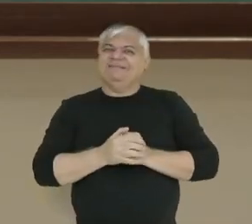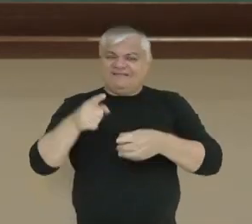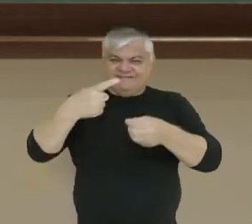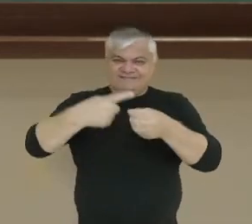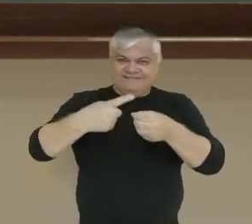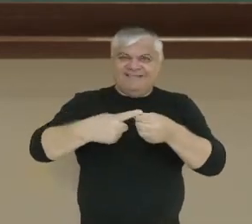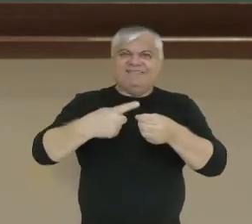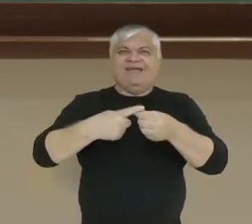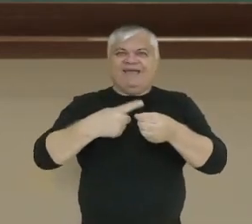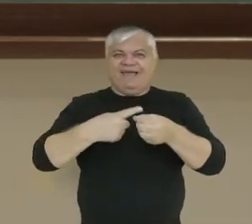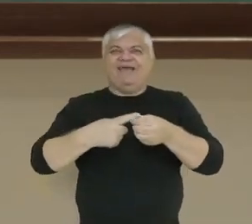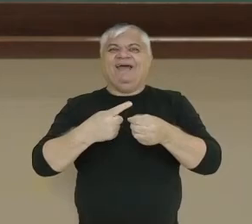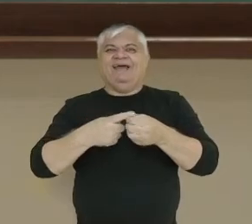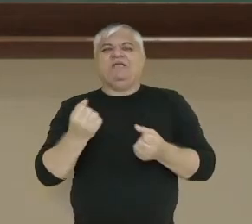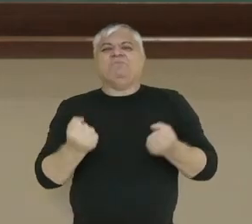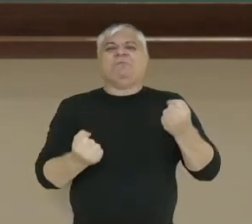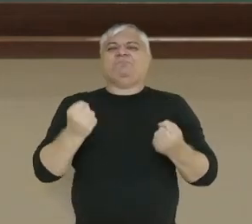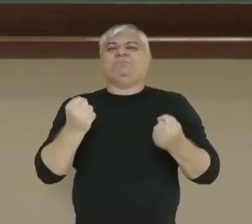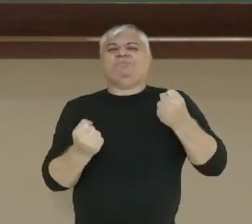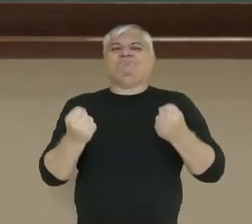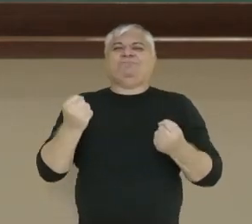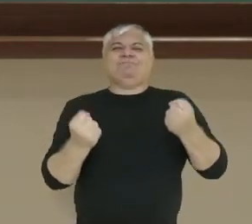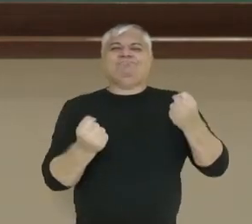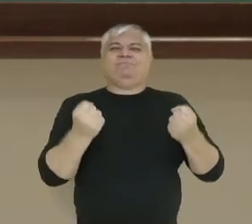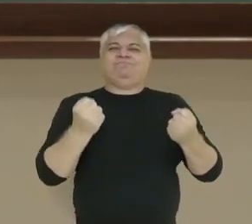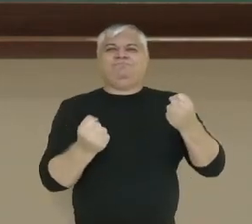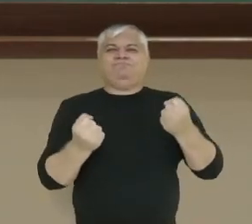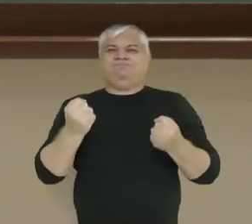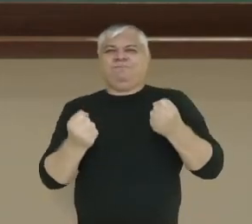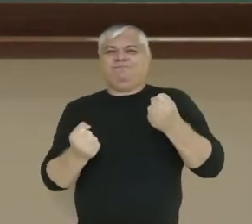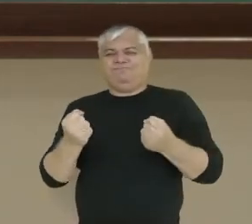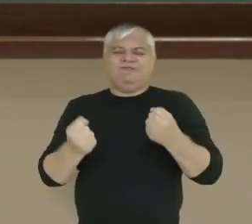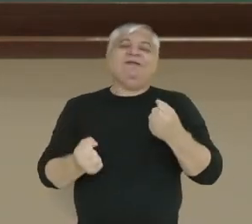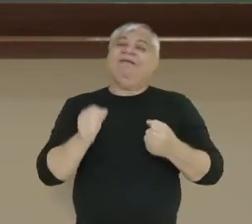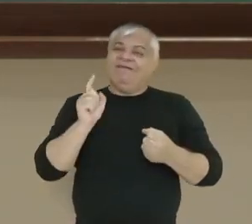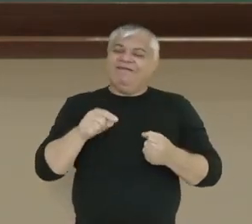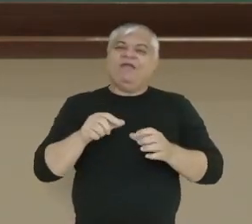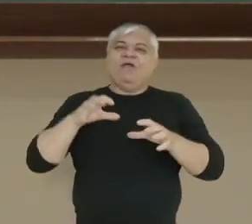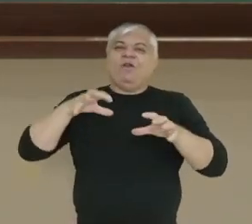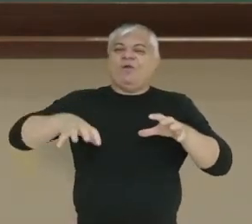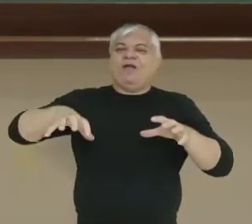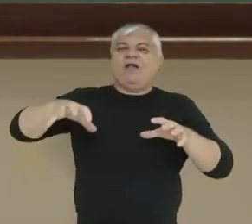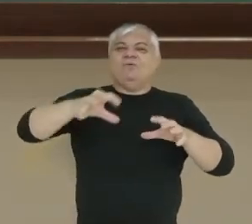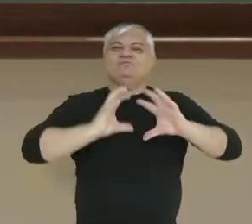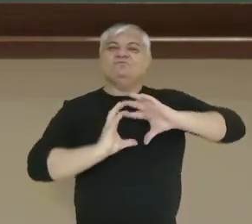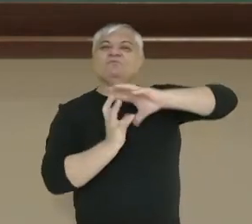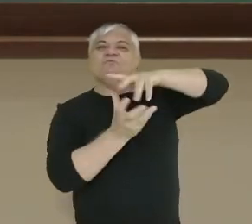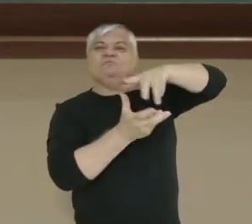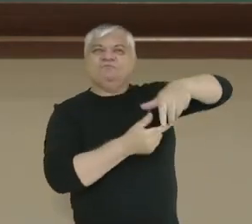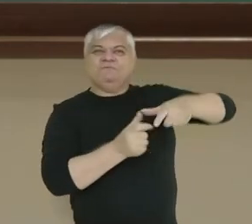né, das regiões mais urbanizadas, mas depois como um todo de todos os locais do mundo.